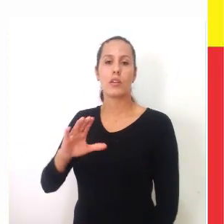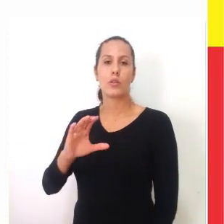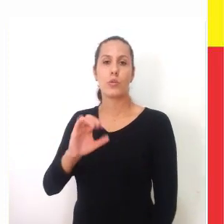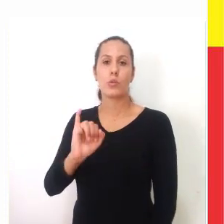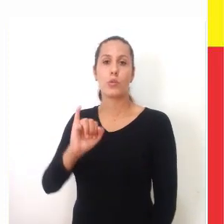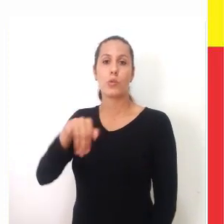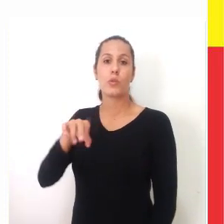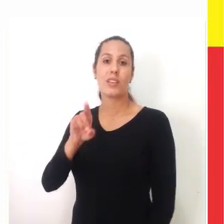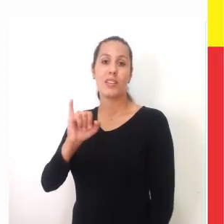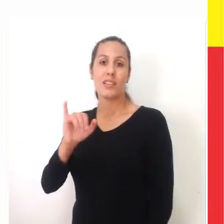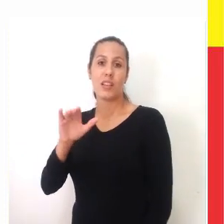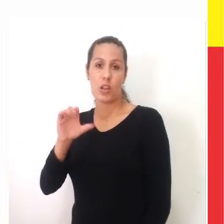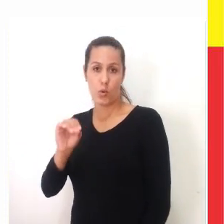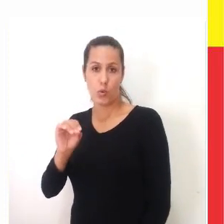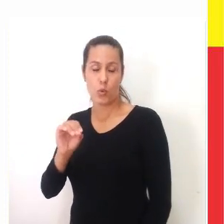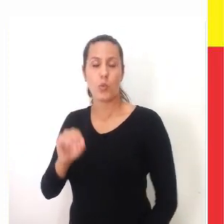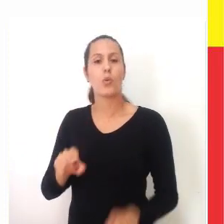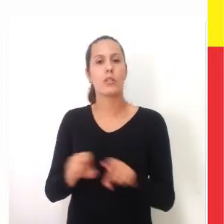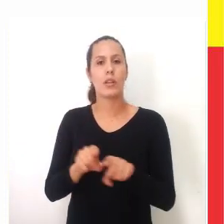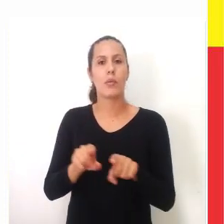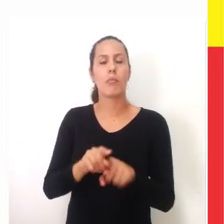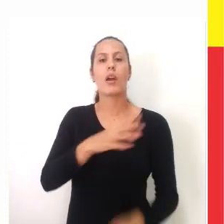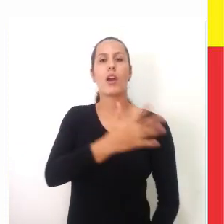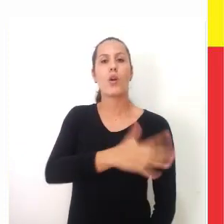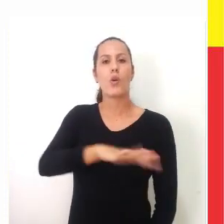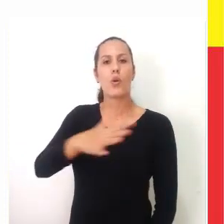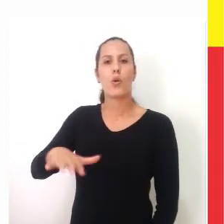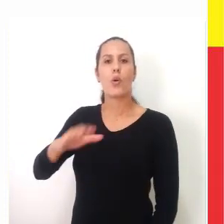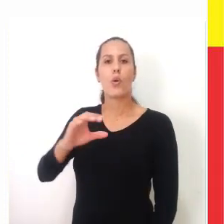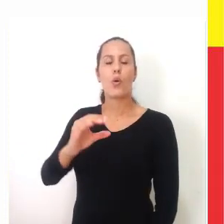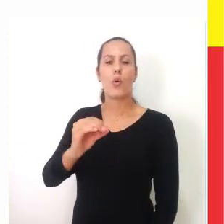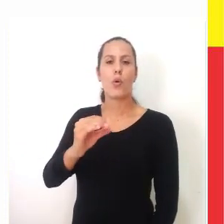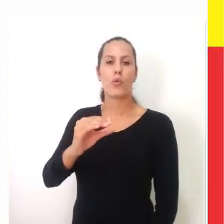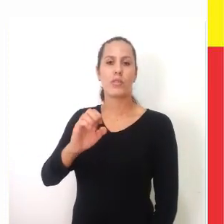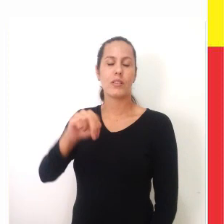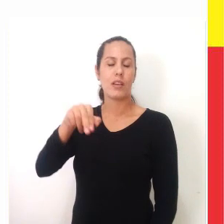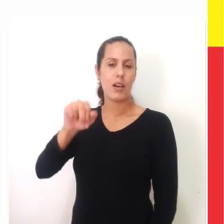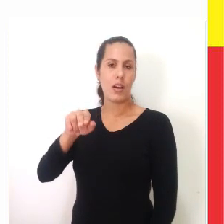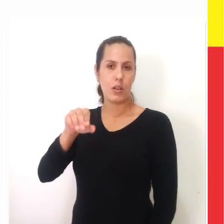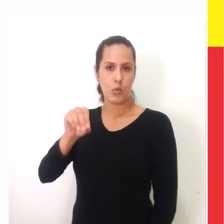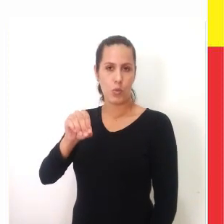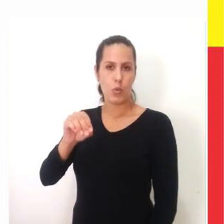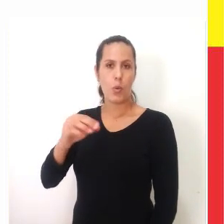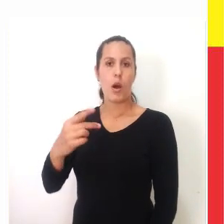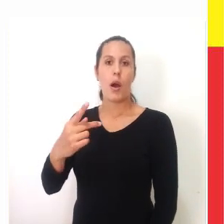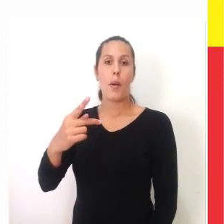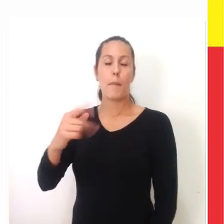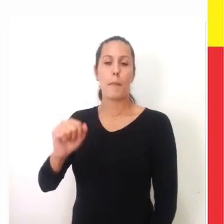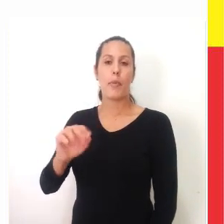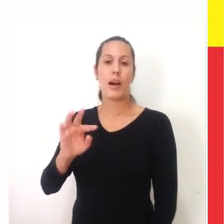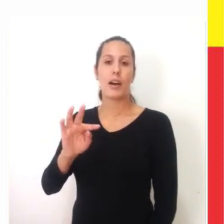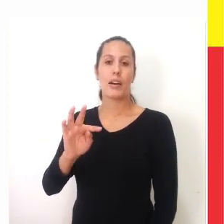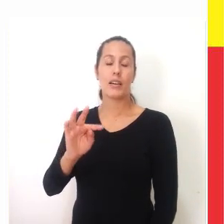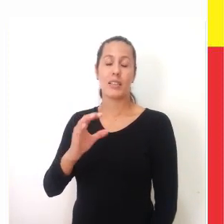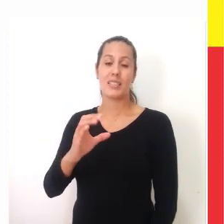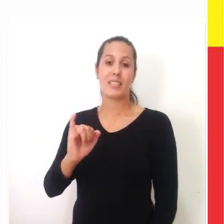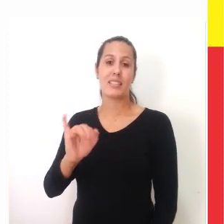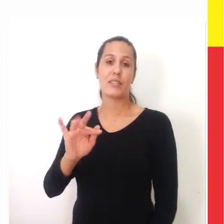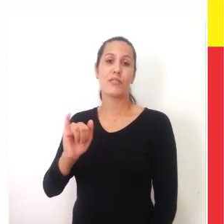Pacífico. Dê uma olhadinha na imagem. São moluscos. Primos de quem? Primos da